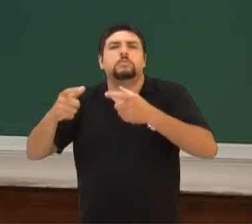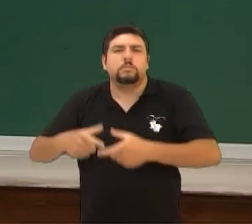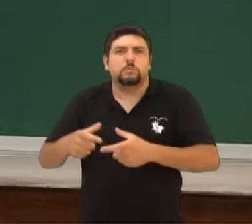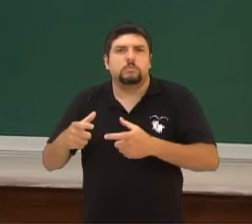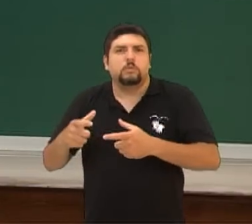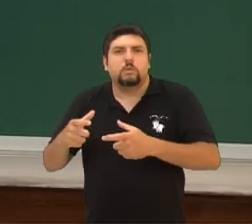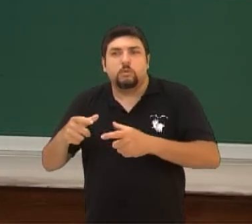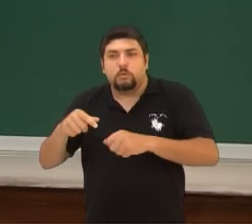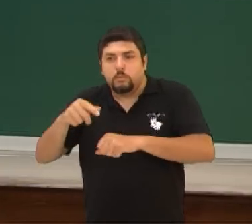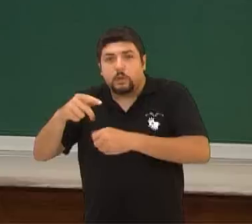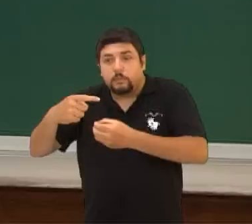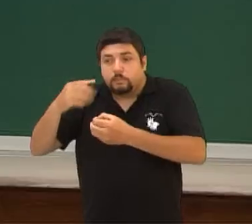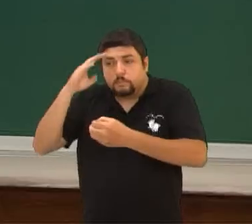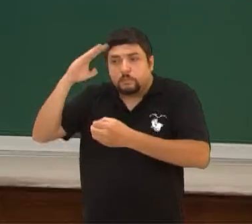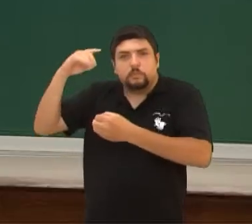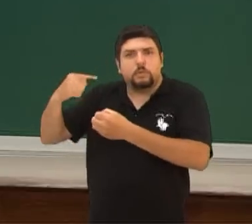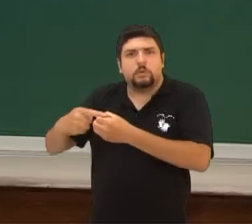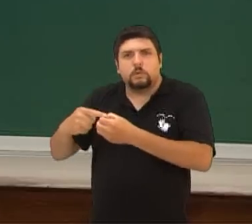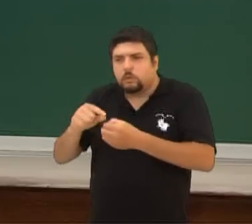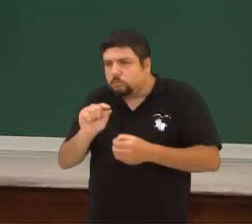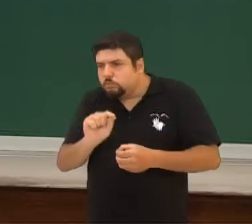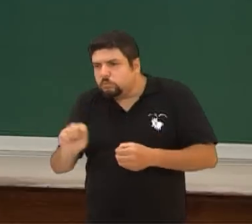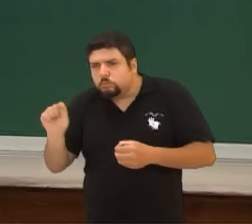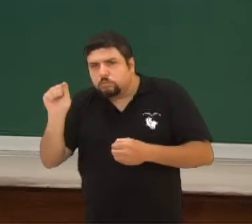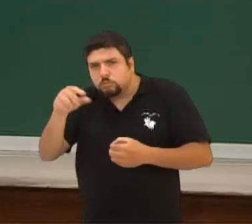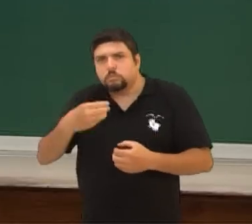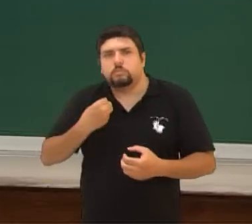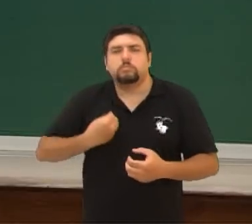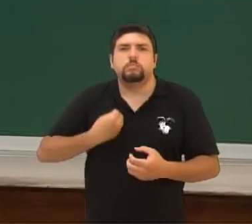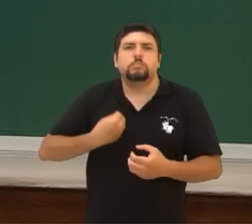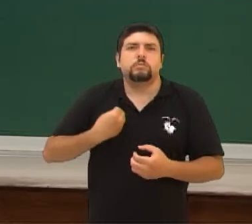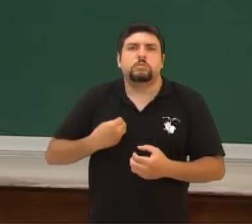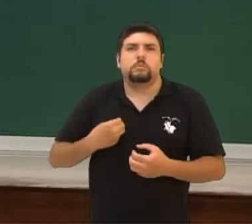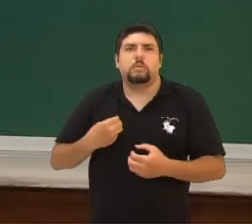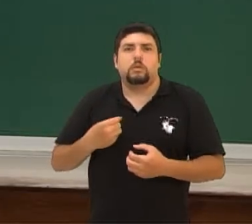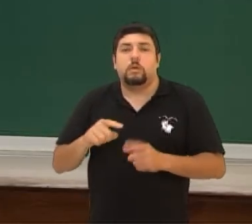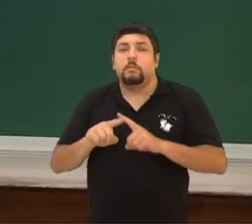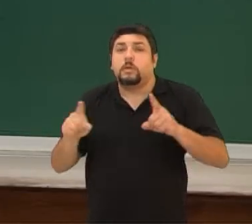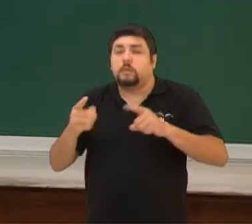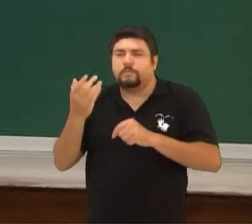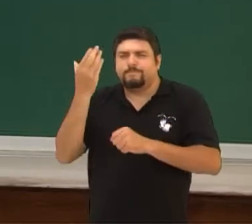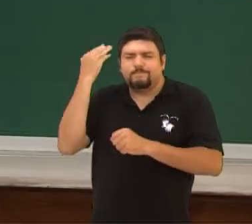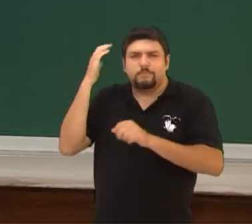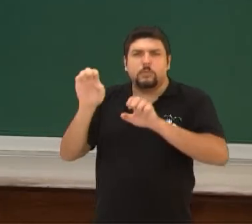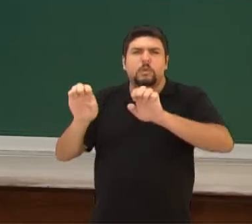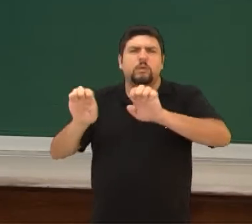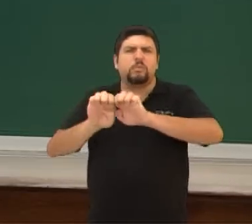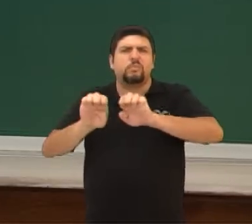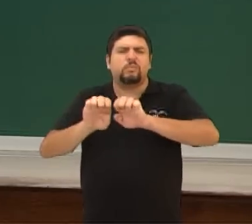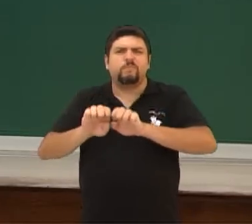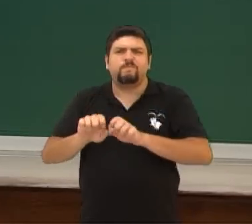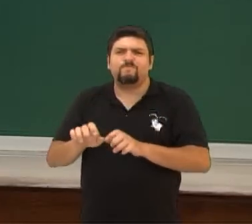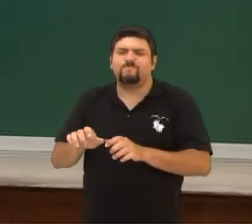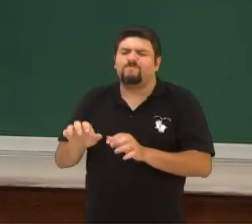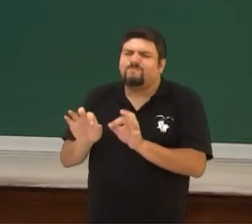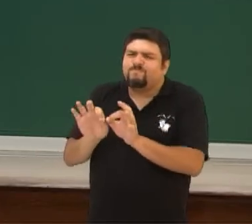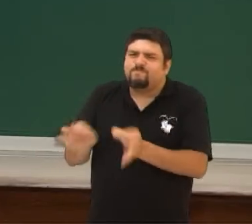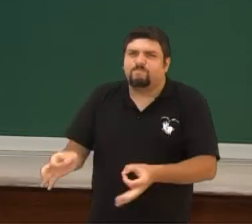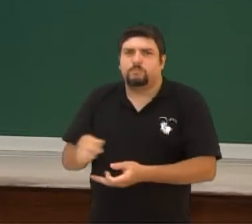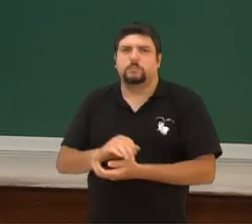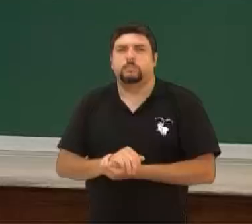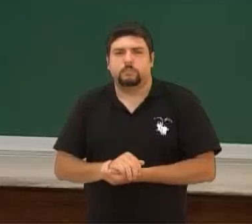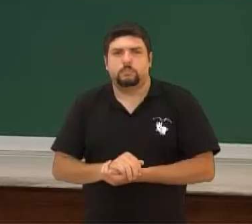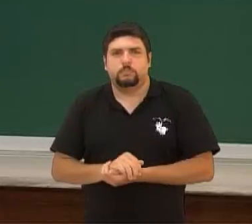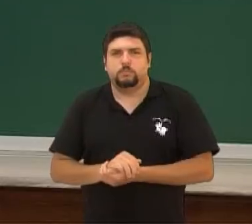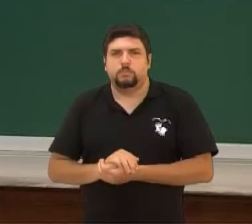cidades africanas, e infelizmente naquela época ainda a infraestrutura era bastante precária. Nas décadas que se seguiram, né,